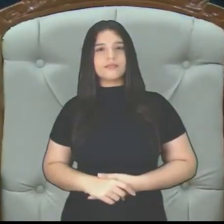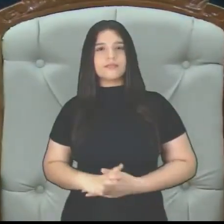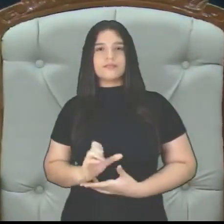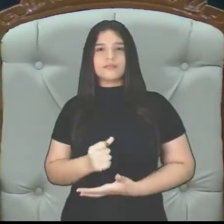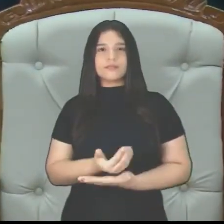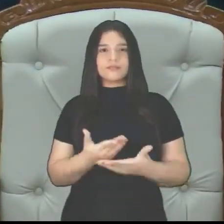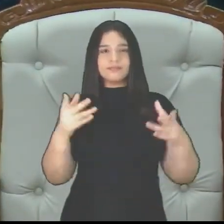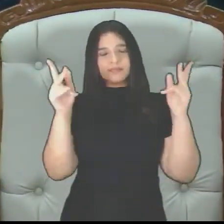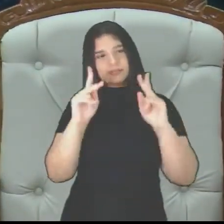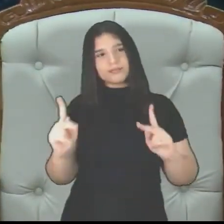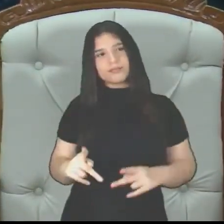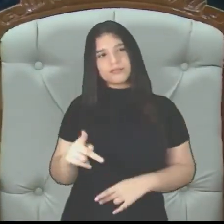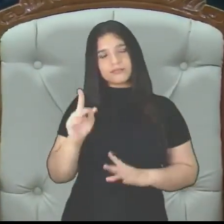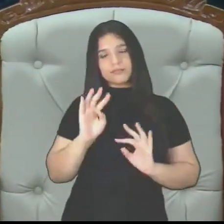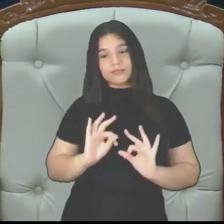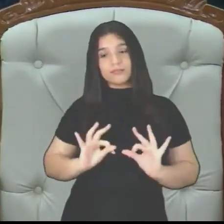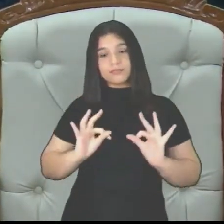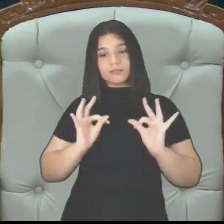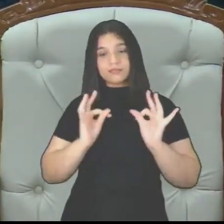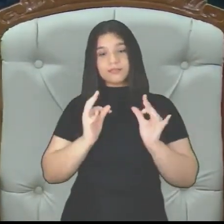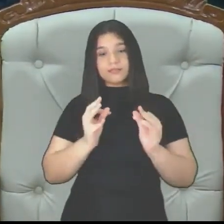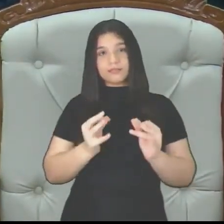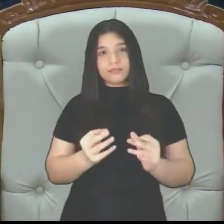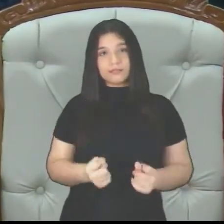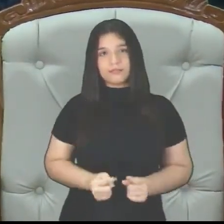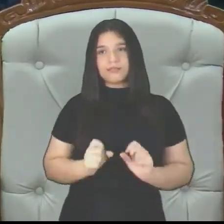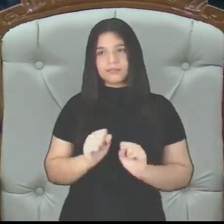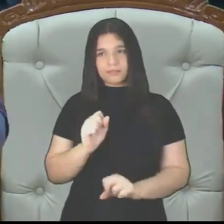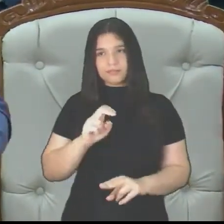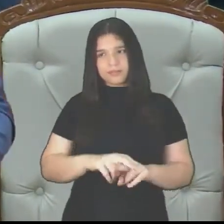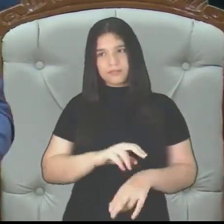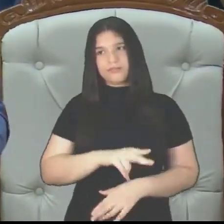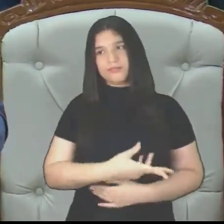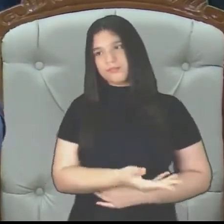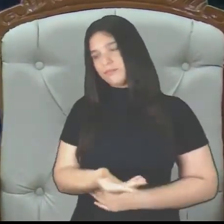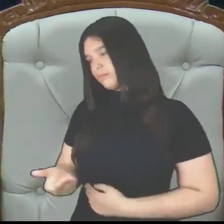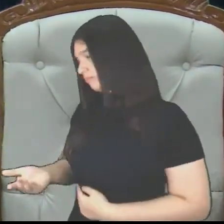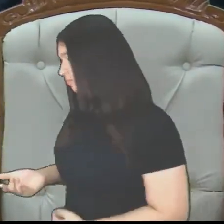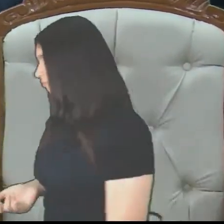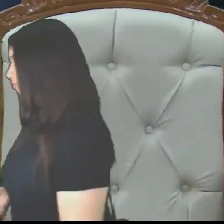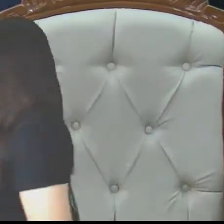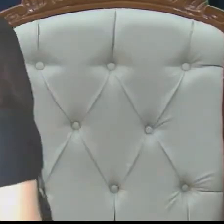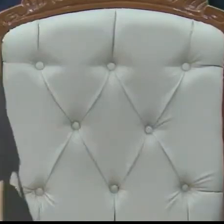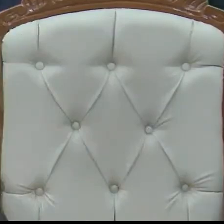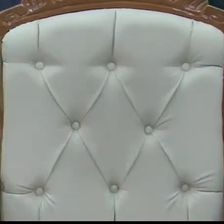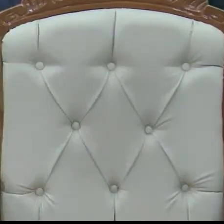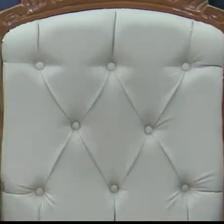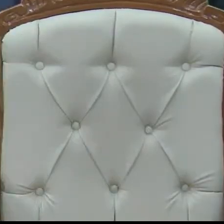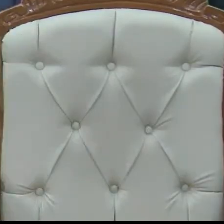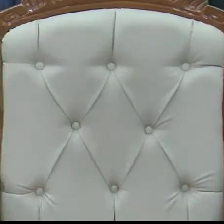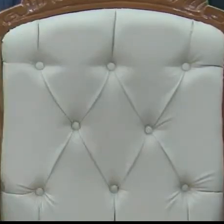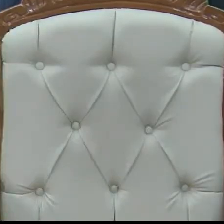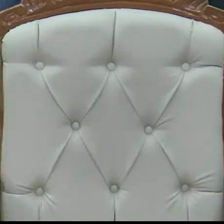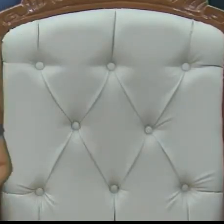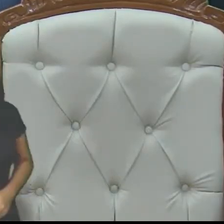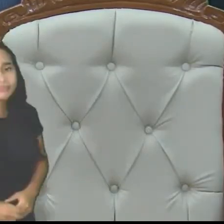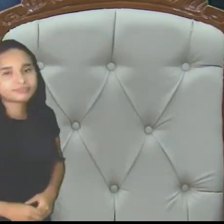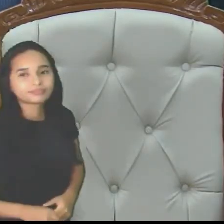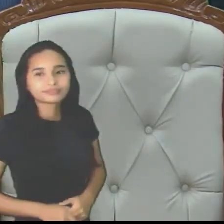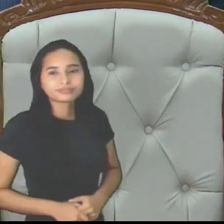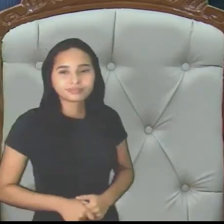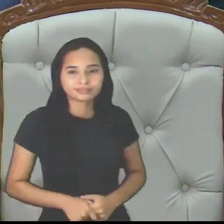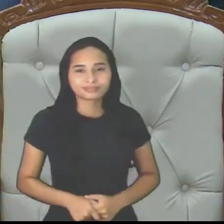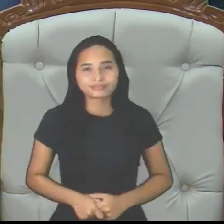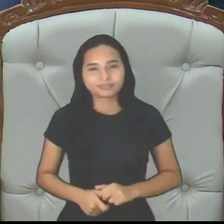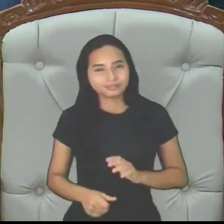Meus queridos, a paz do Senhor para todos. Amém. Poder sentar, irmãos, quem está feliz com Jesus. Amém.